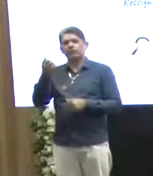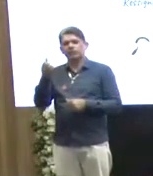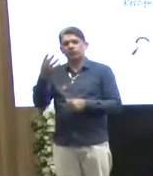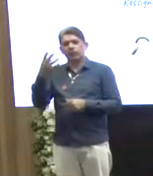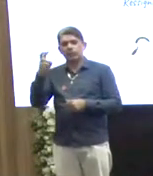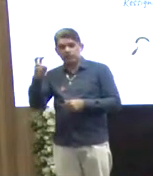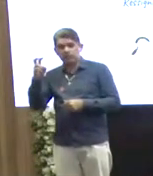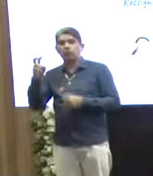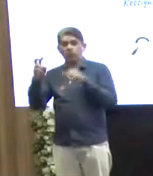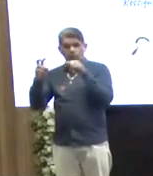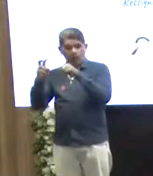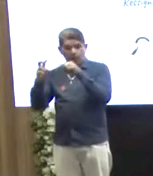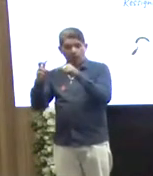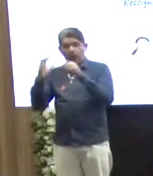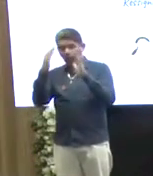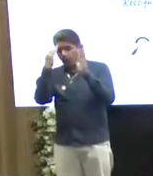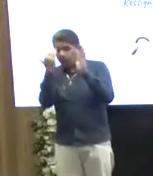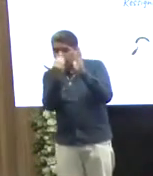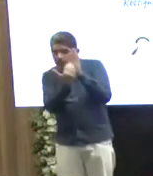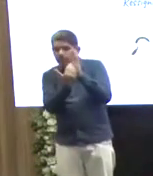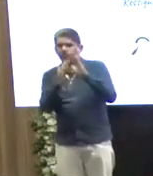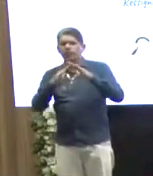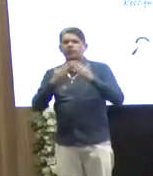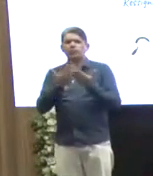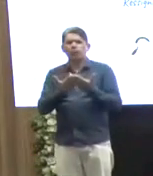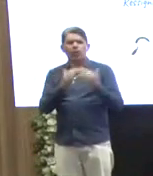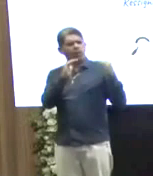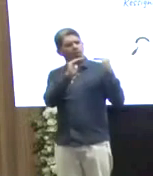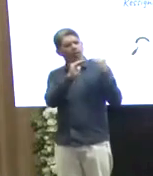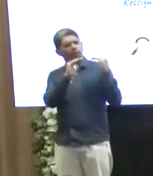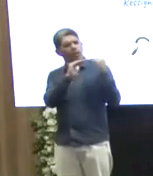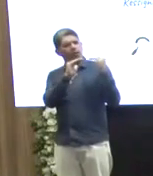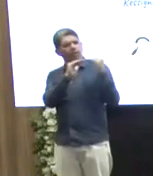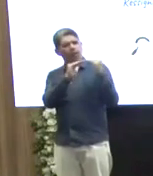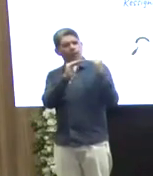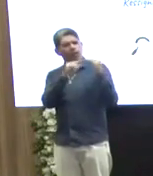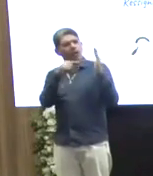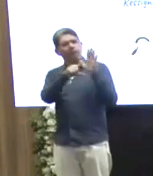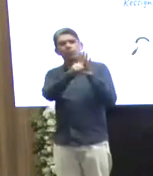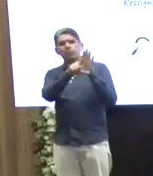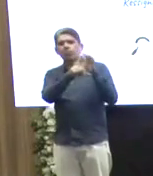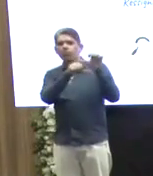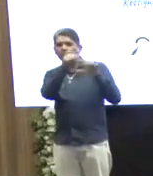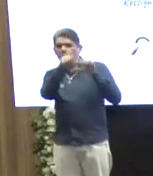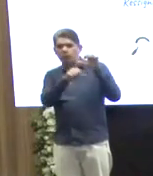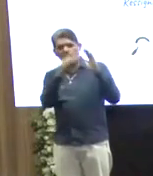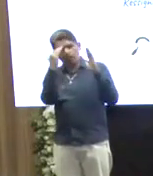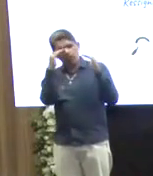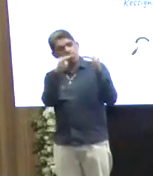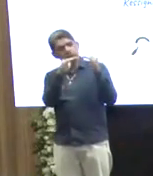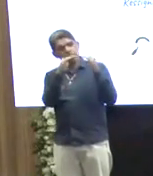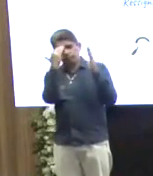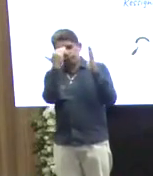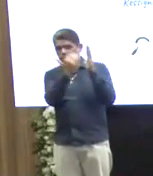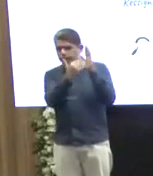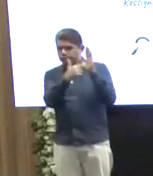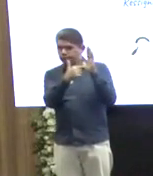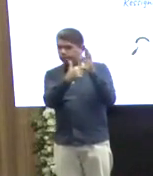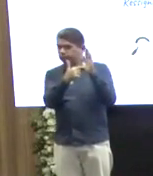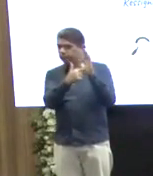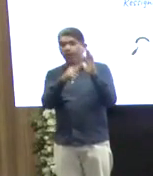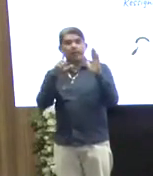escolas a obrigatoriamente trabalhar com essas questões, que é a Lei de Diretrizes e Bases. Ela foi alterada pela